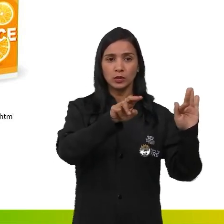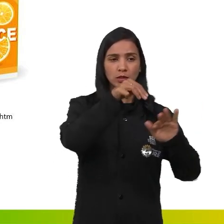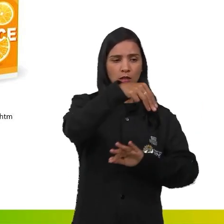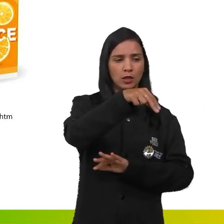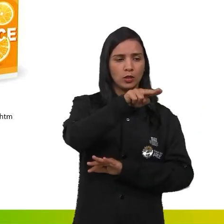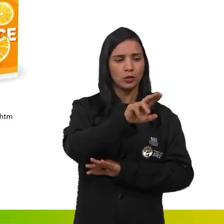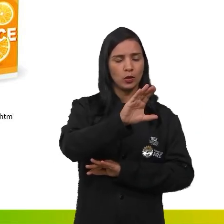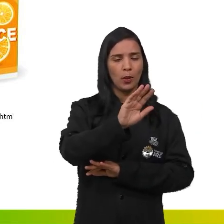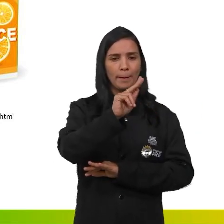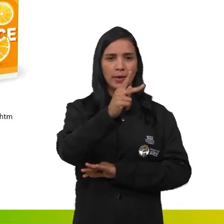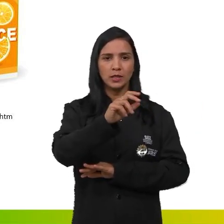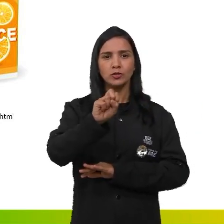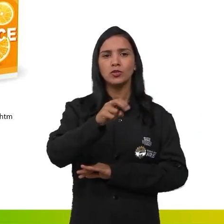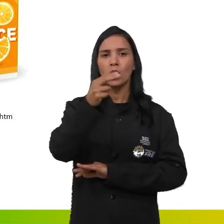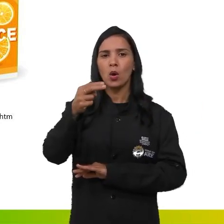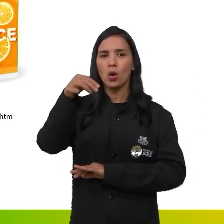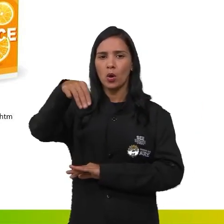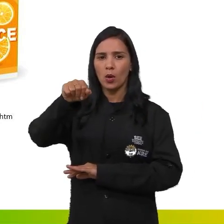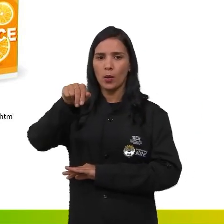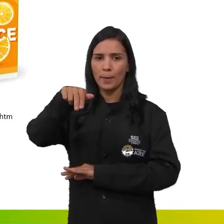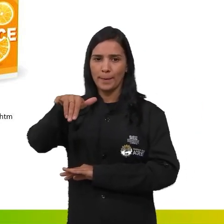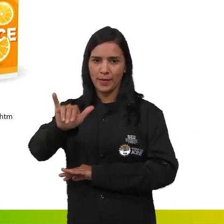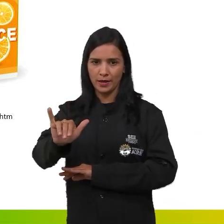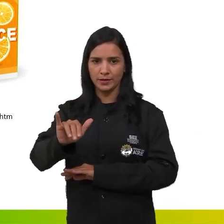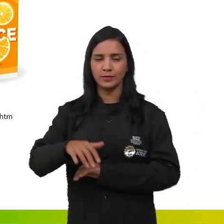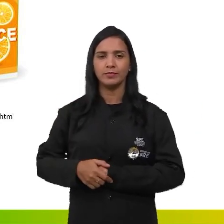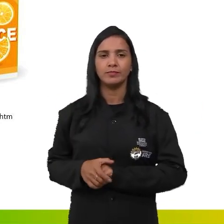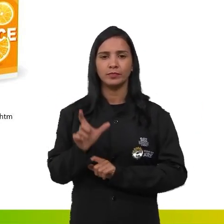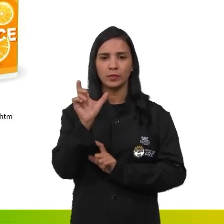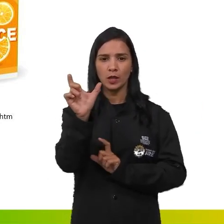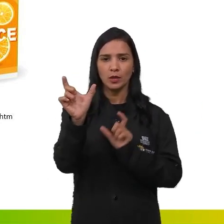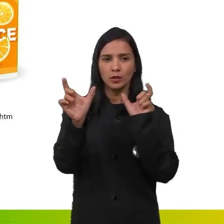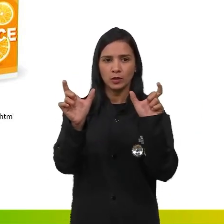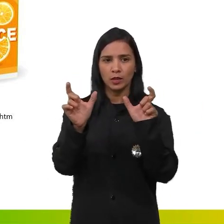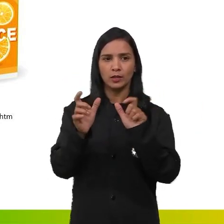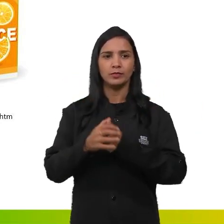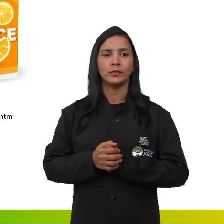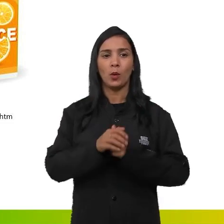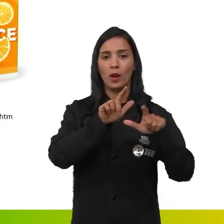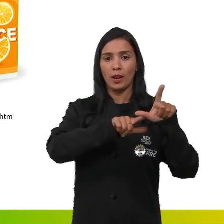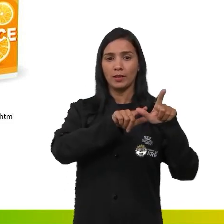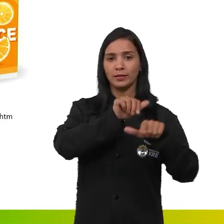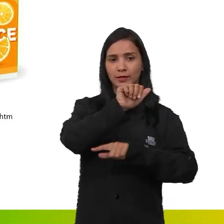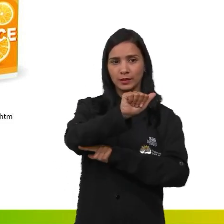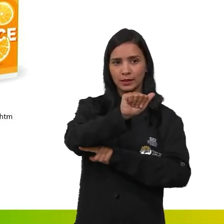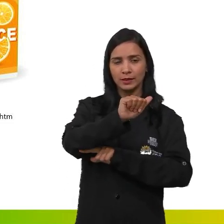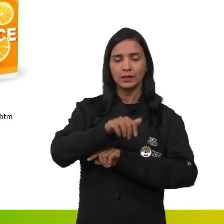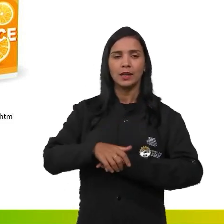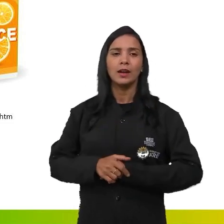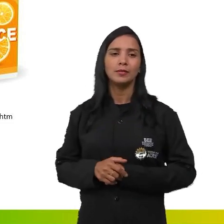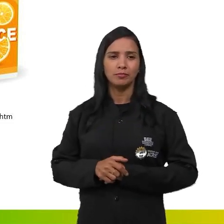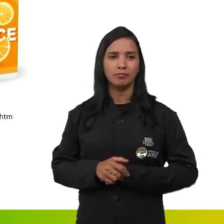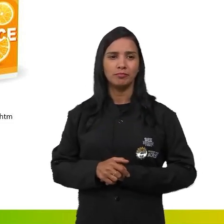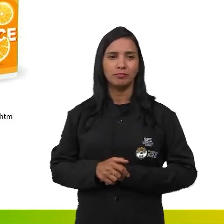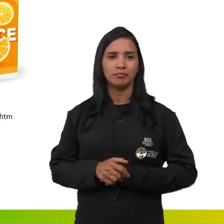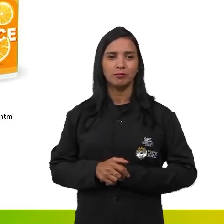many. Nós temos aqui na letra A, how apples do we need?